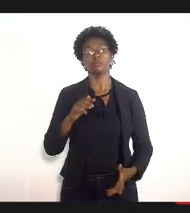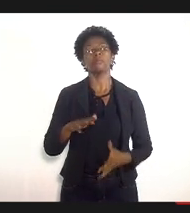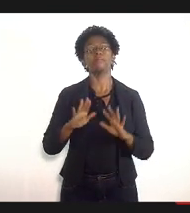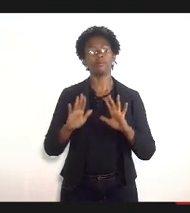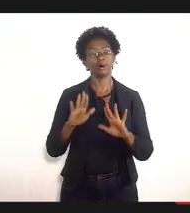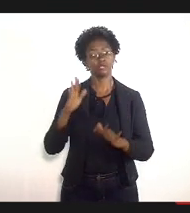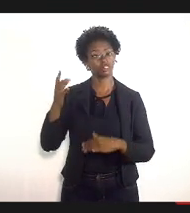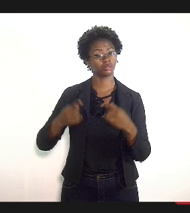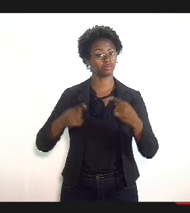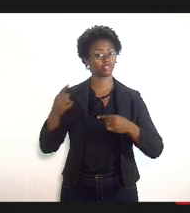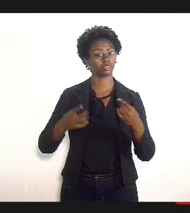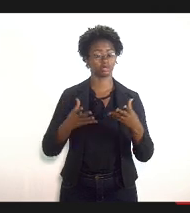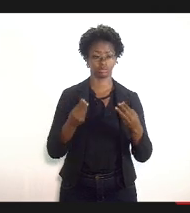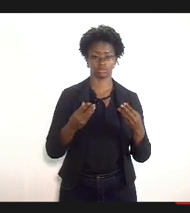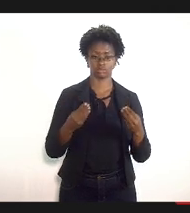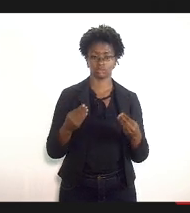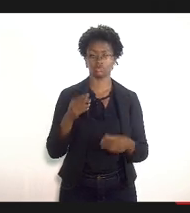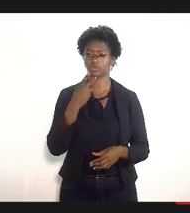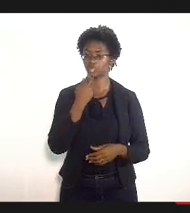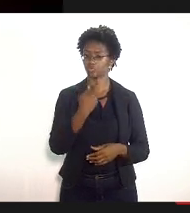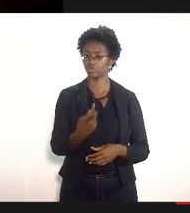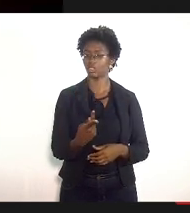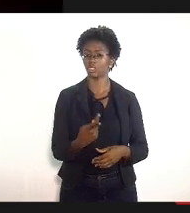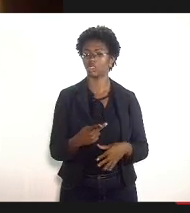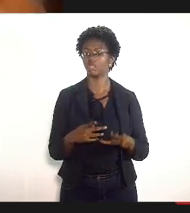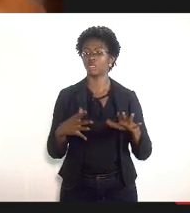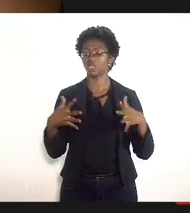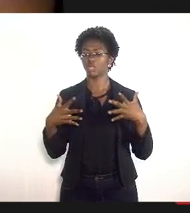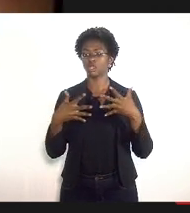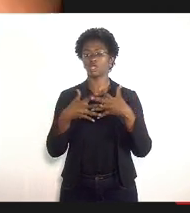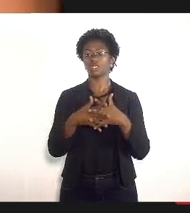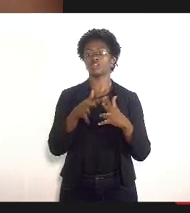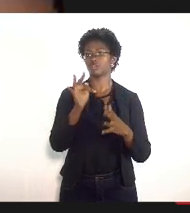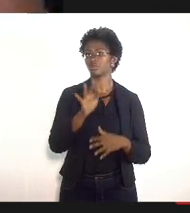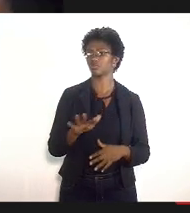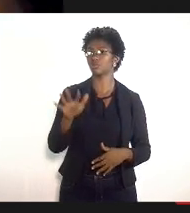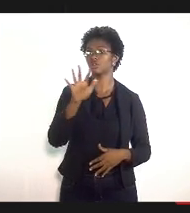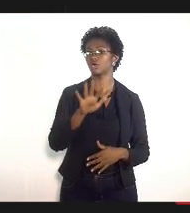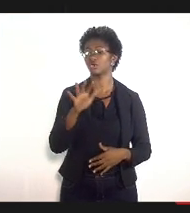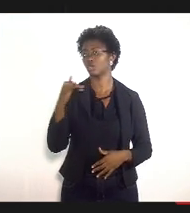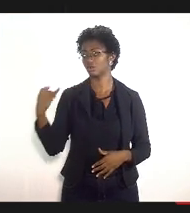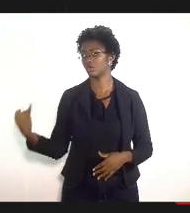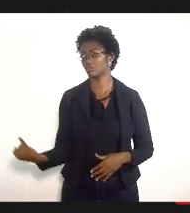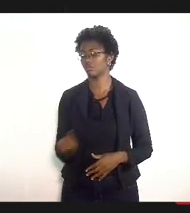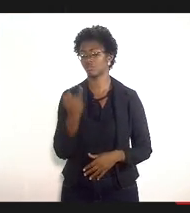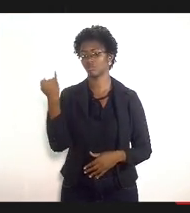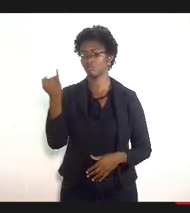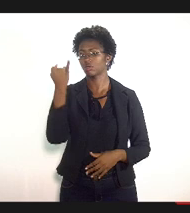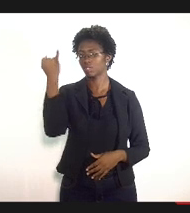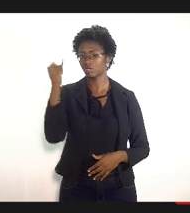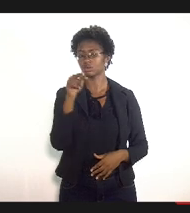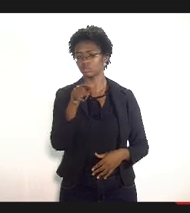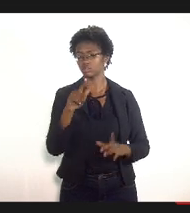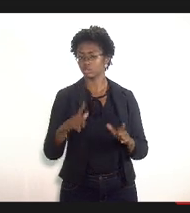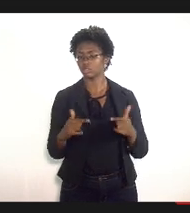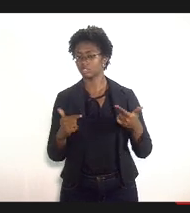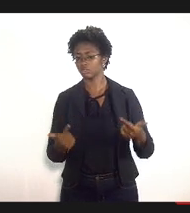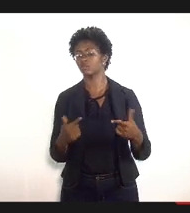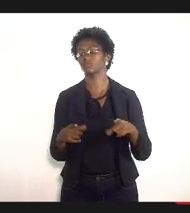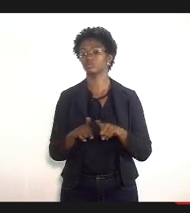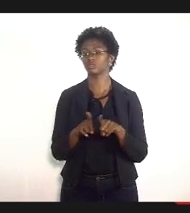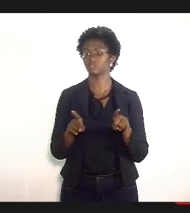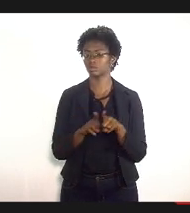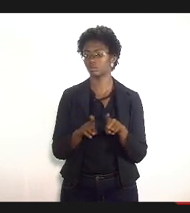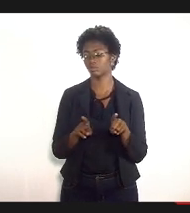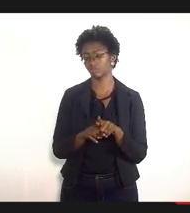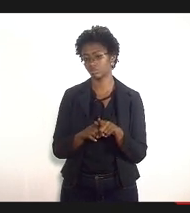debatemos bastante sobre o diagnóstico da rede federal, sobre a importância dessa rede de SUS carioca, sobre o fato